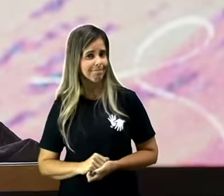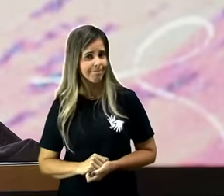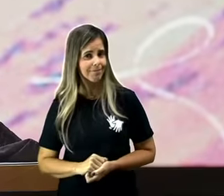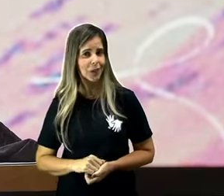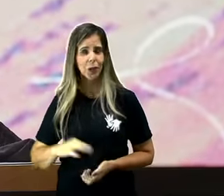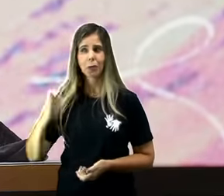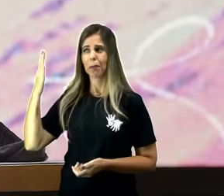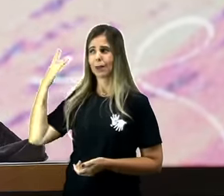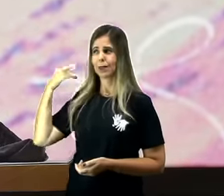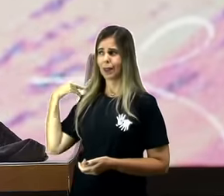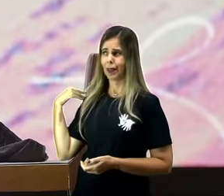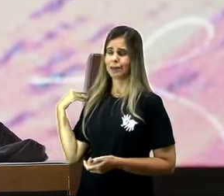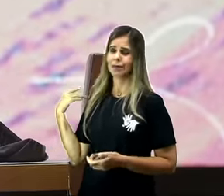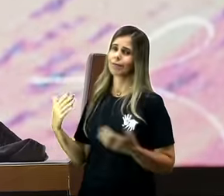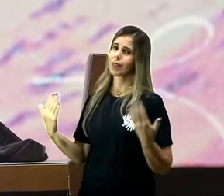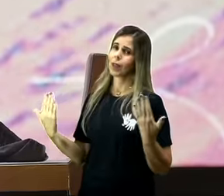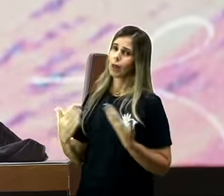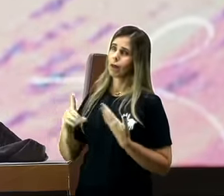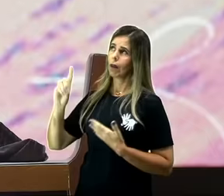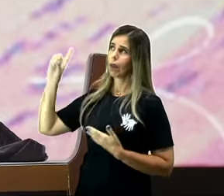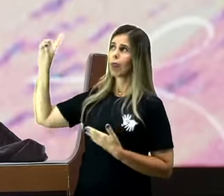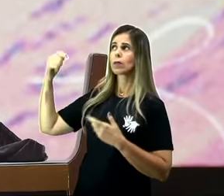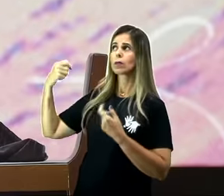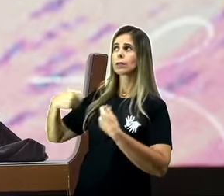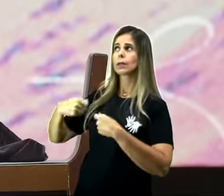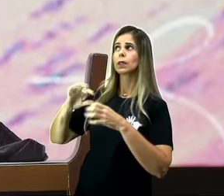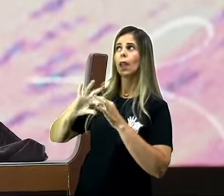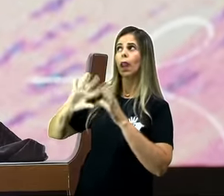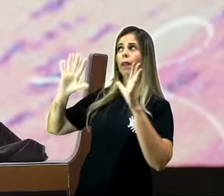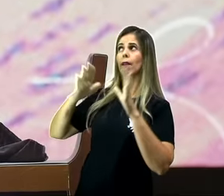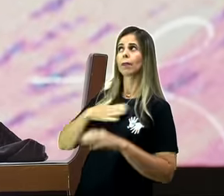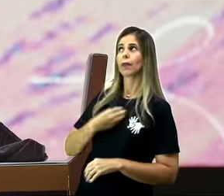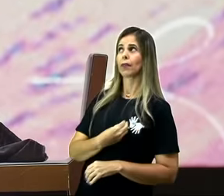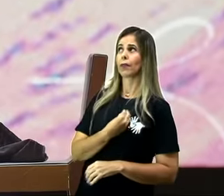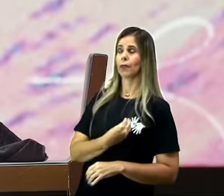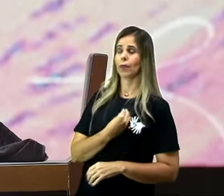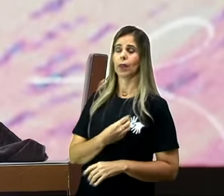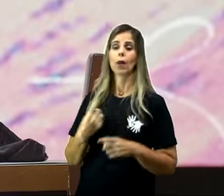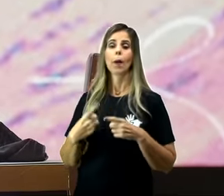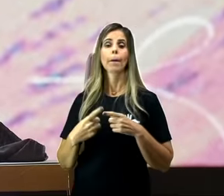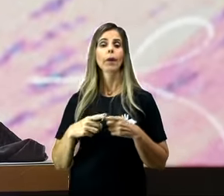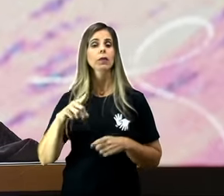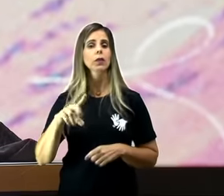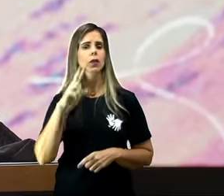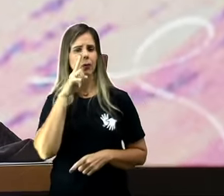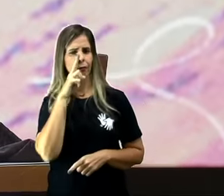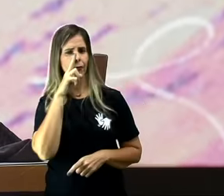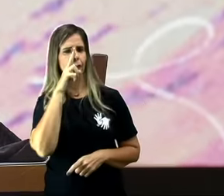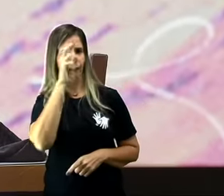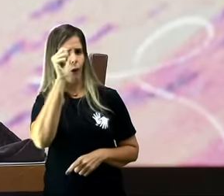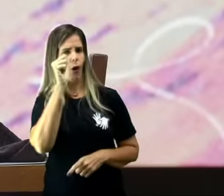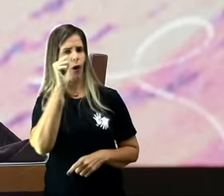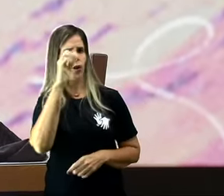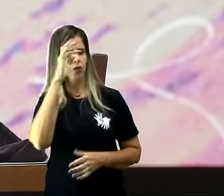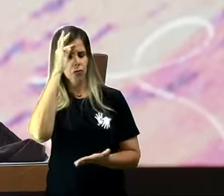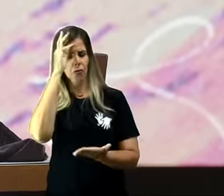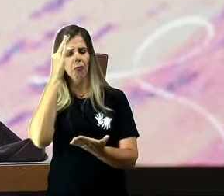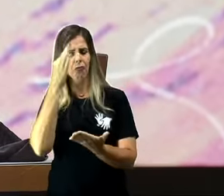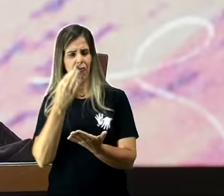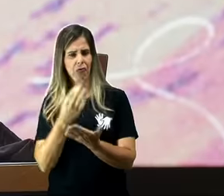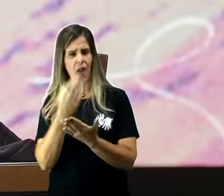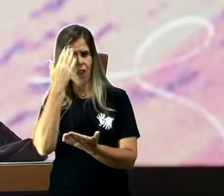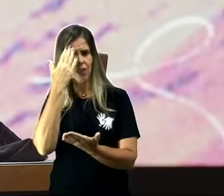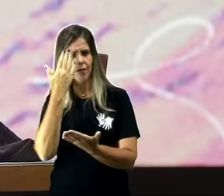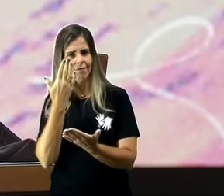que te livrou lá vai te livrar agora. Você está mais forte. Você está mais forte, você está mais crente, você está mais visionário. Você consegue pegar as coisas